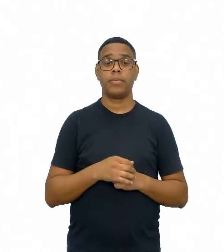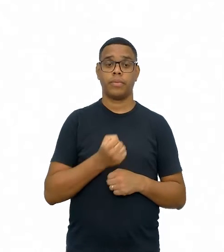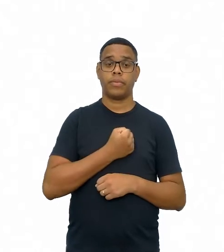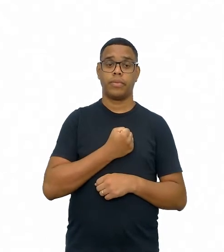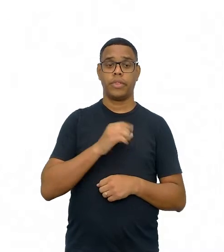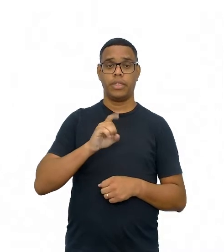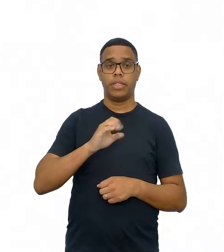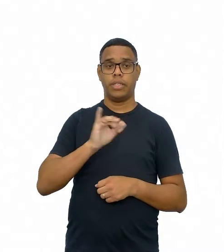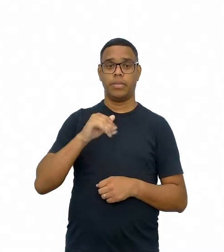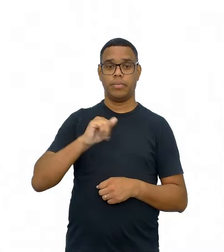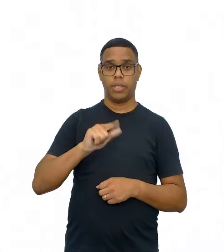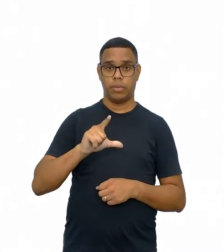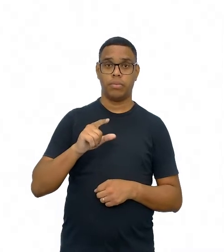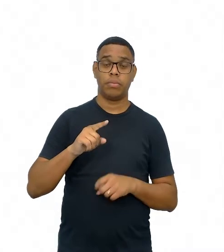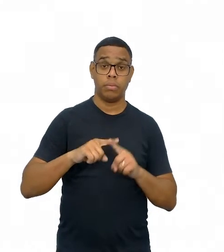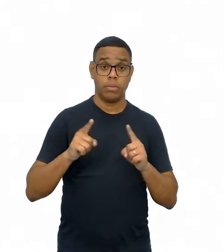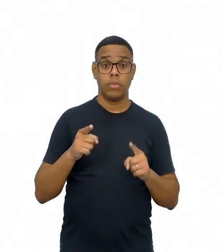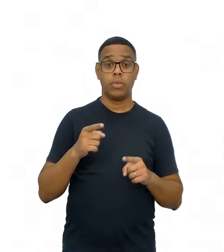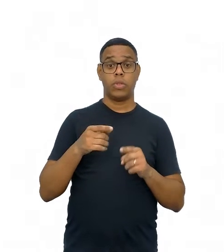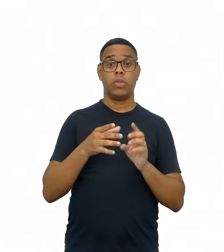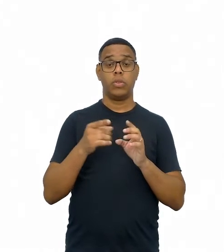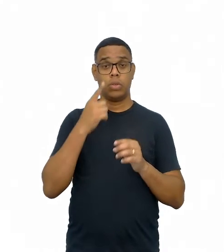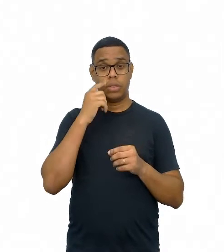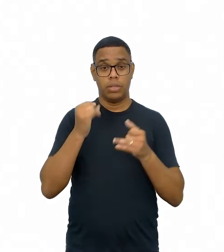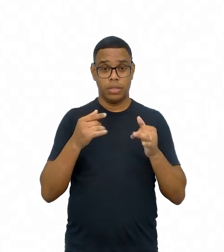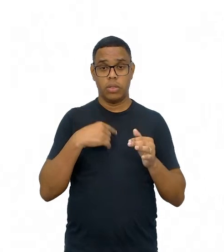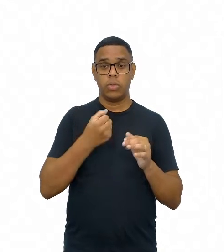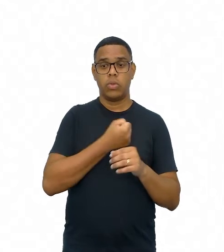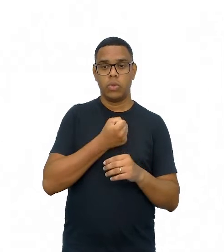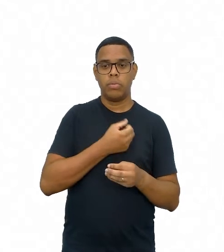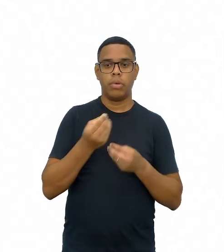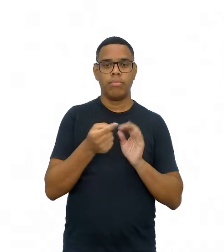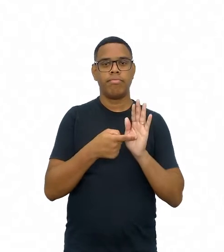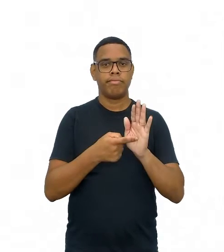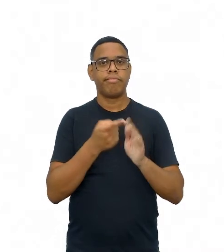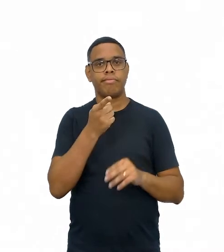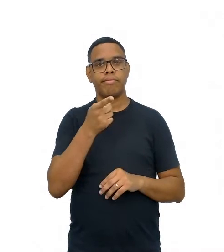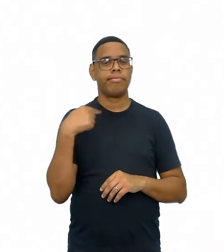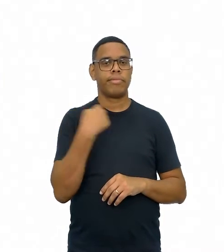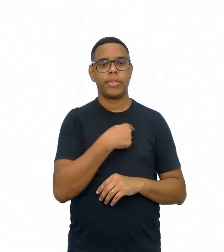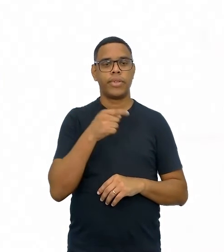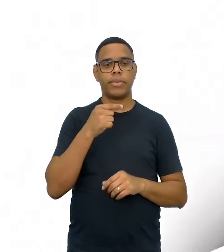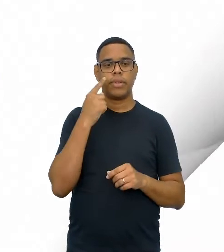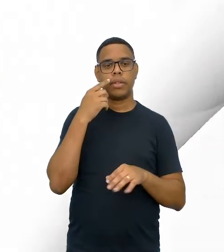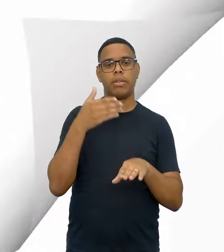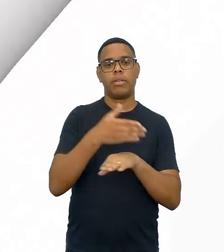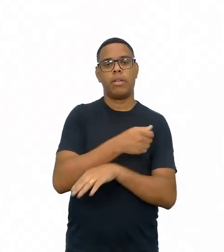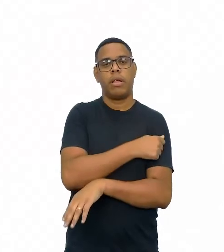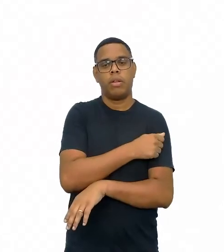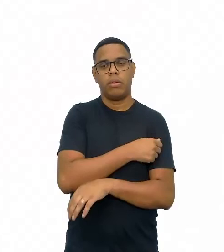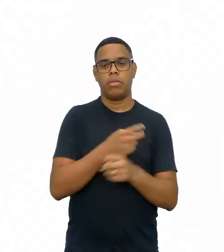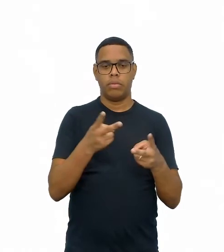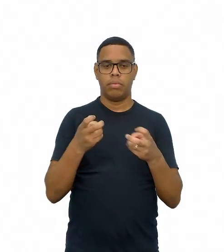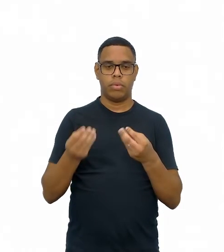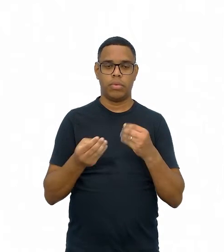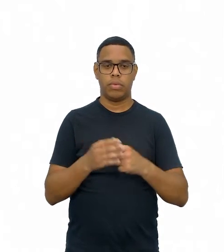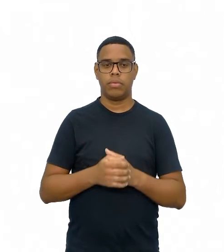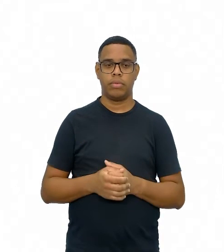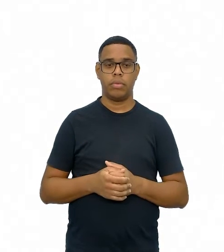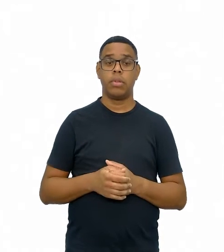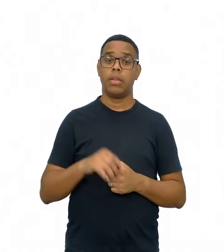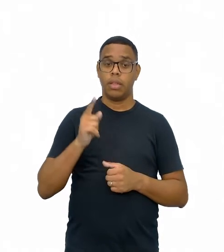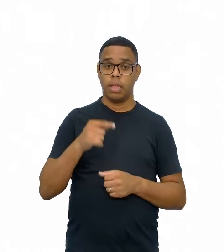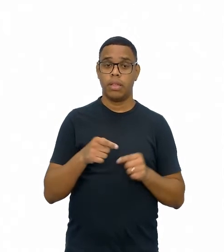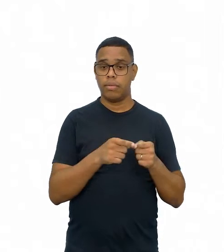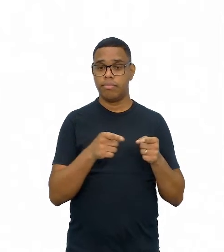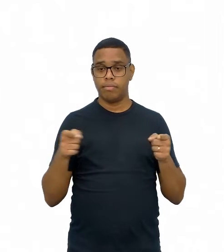número decimal. Mas neste contexto, onde é que os números estão colocados para que nosso aluno faça esse reconhecimento? Está colocado